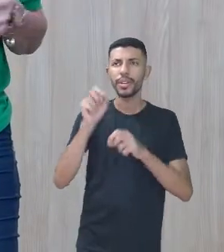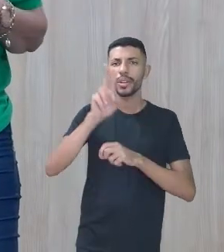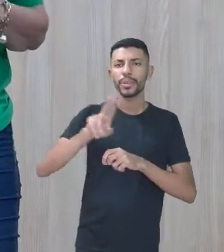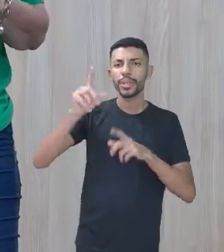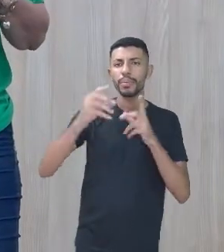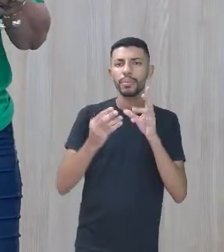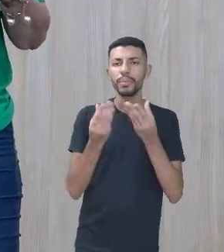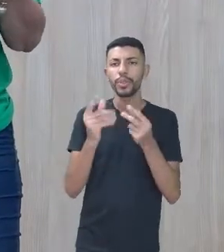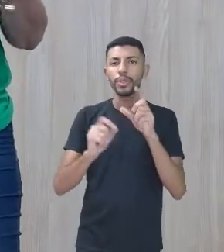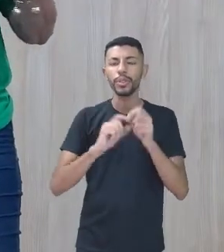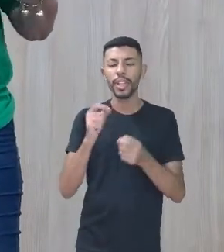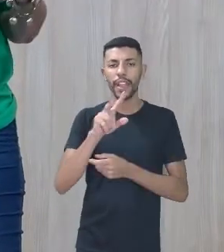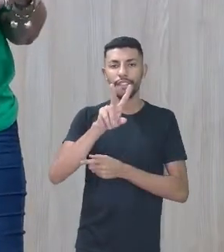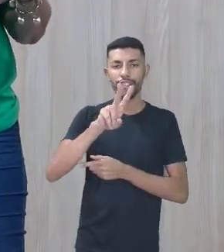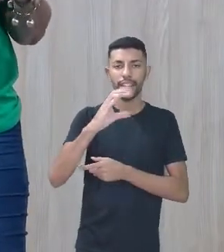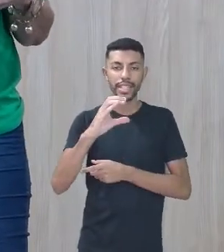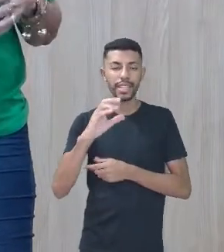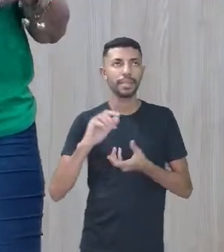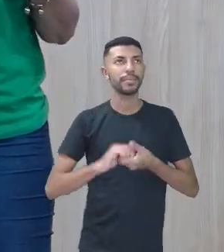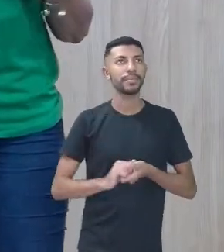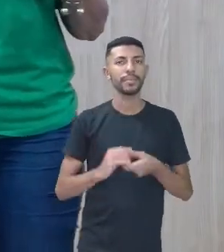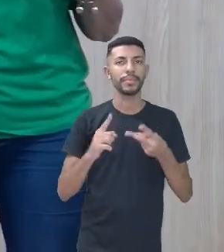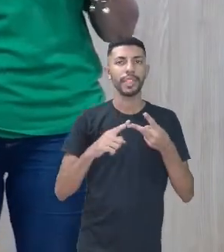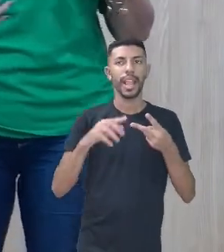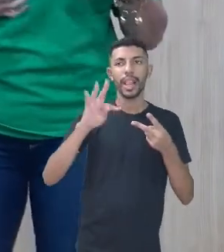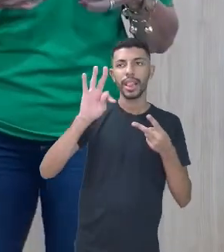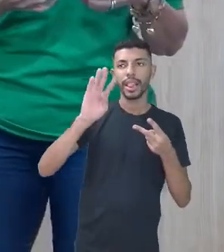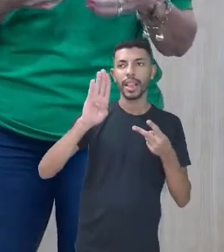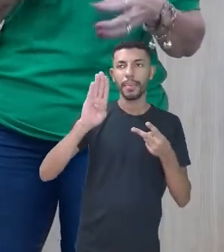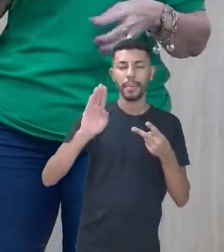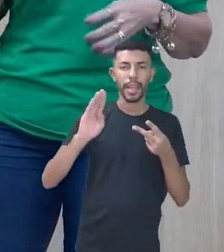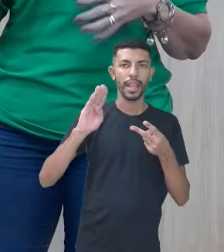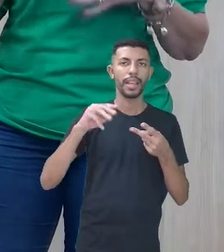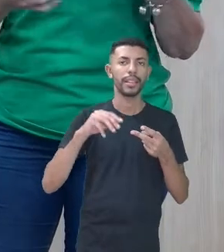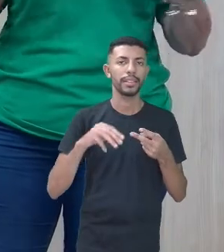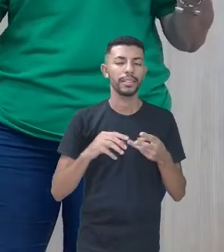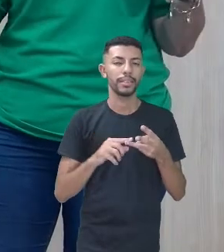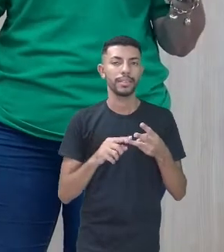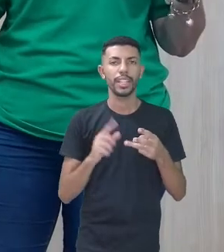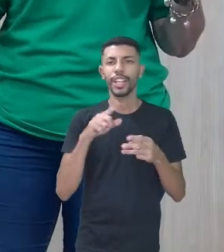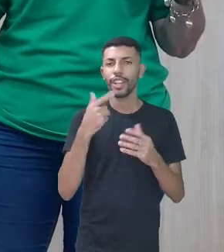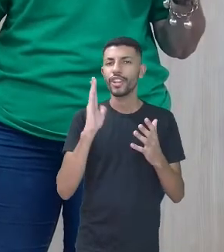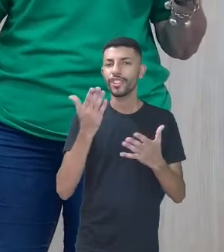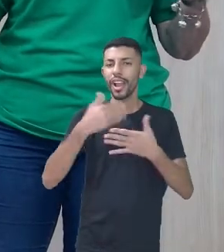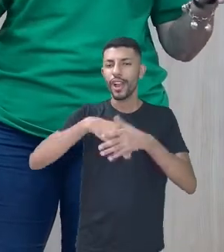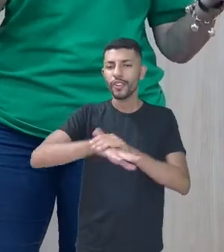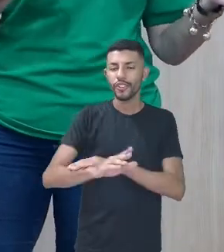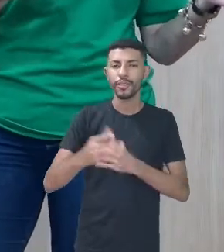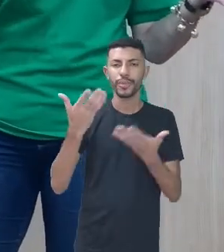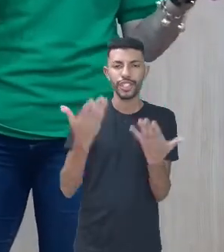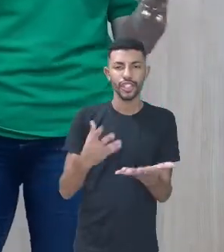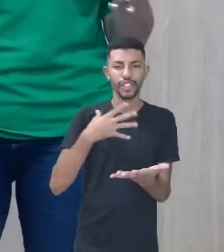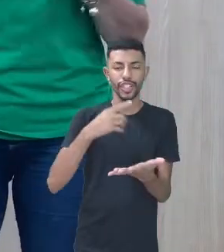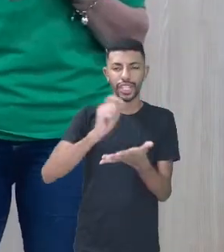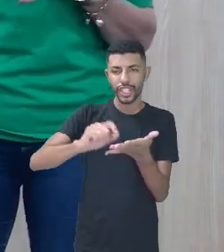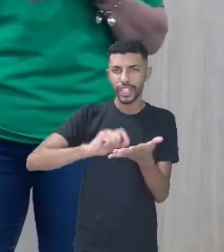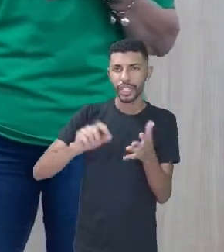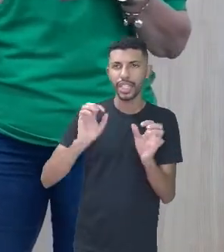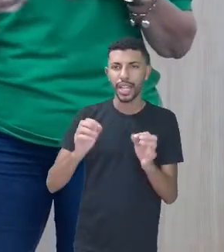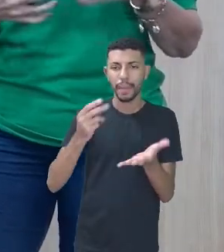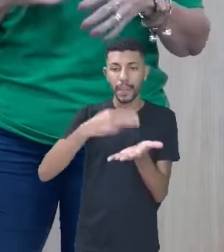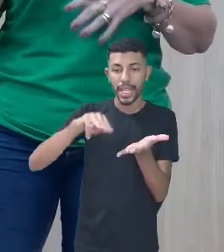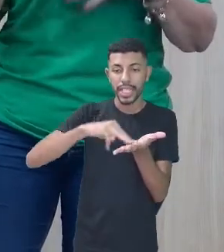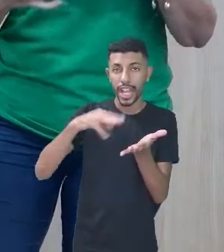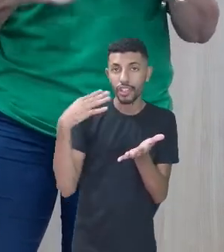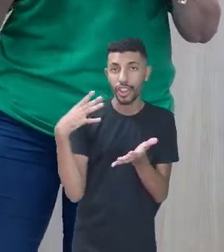você. Então, a gente já está até acostumado com essa forma de escrita, não é? Até em mensagens